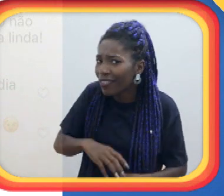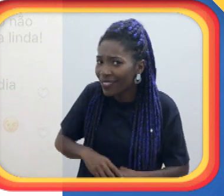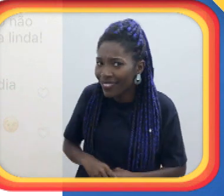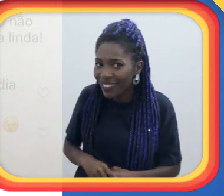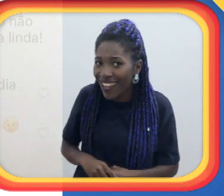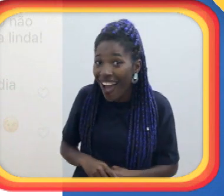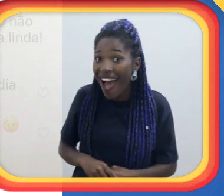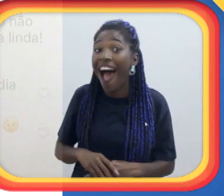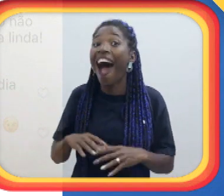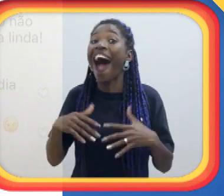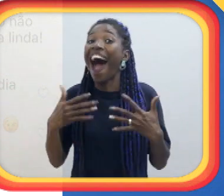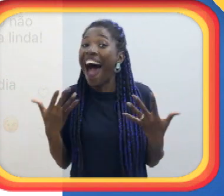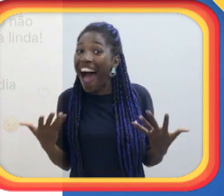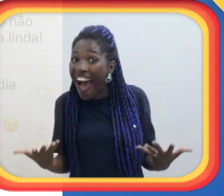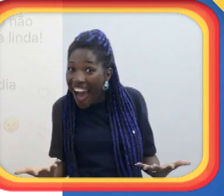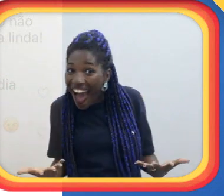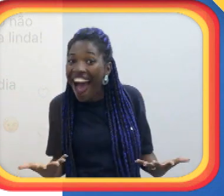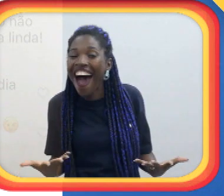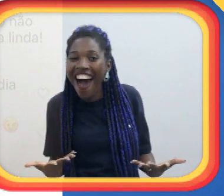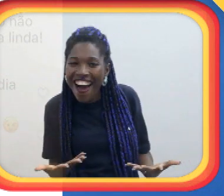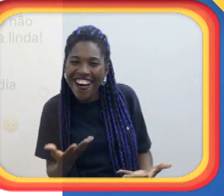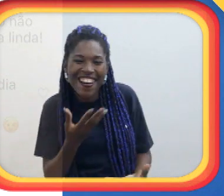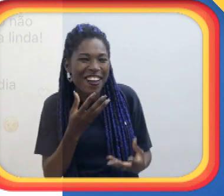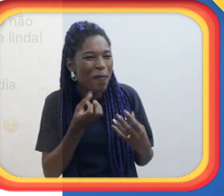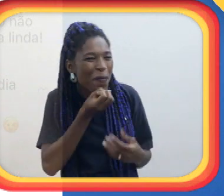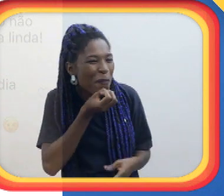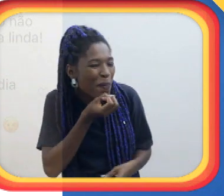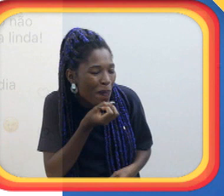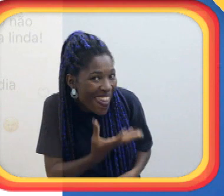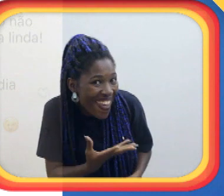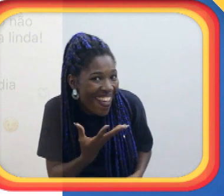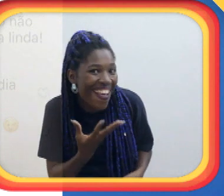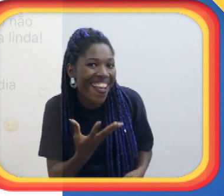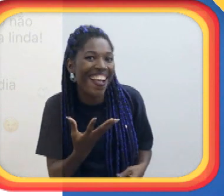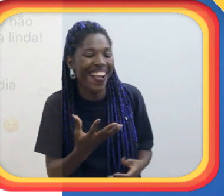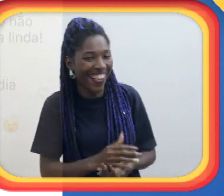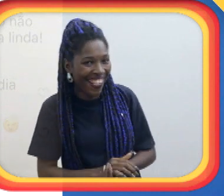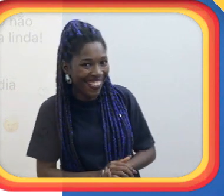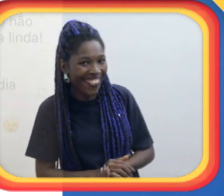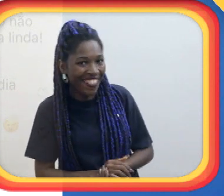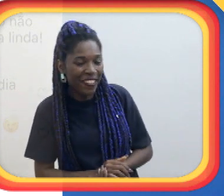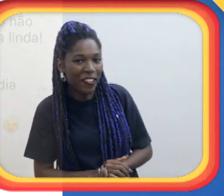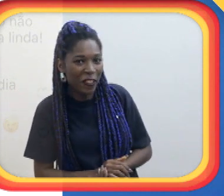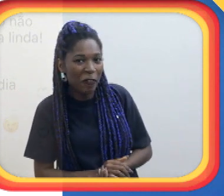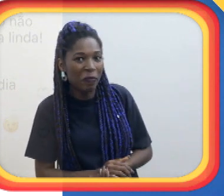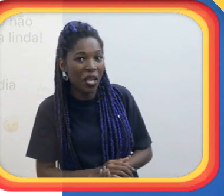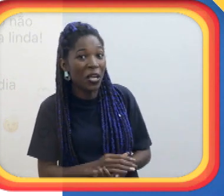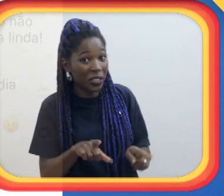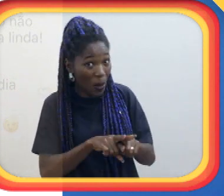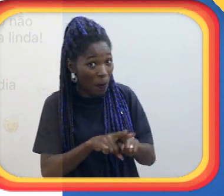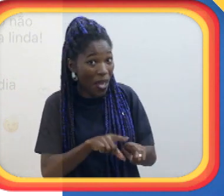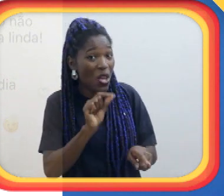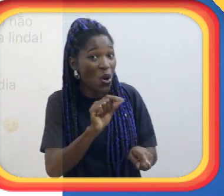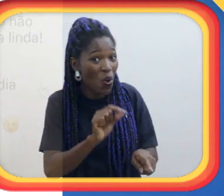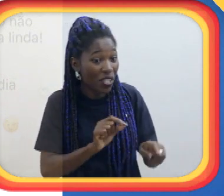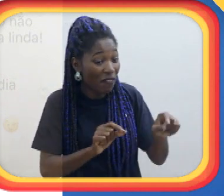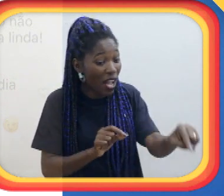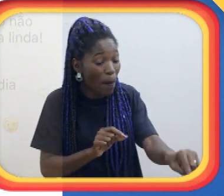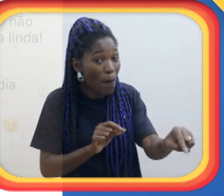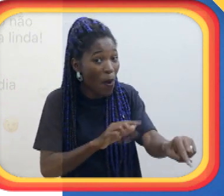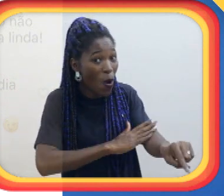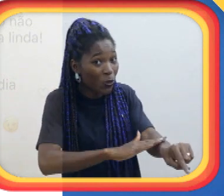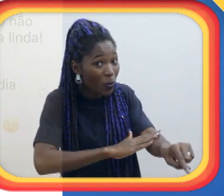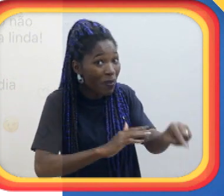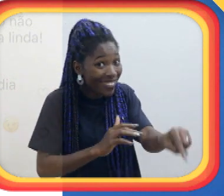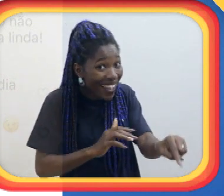Qual é a laranja? Aponta com a cabeça. Ah, gente, muito bem! Vai com o bracinho